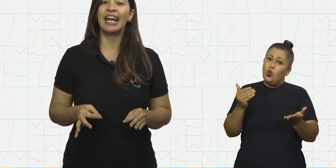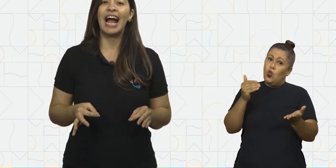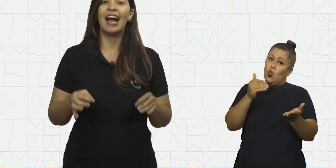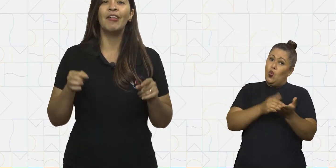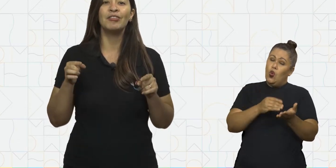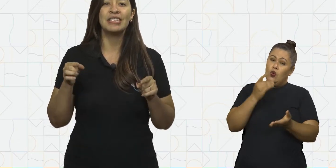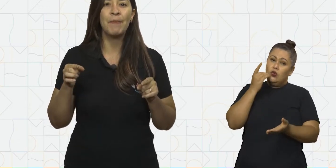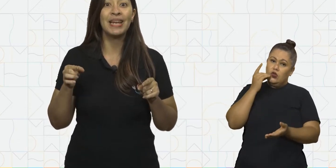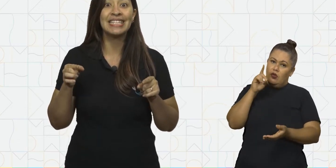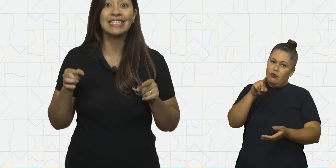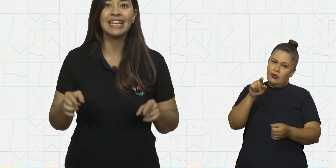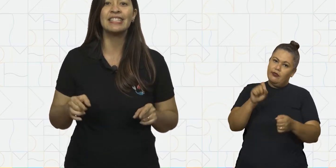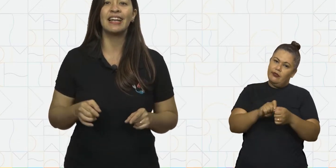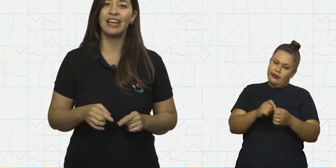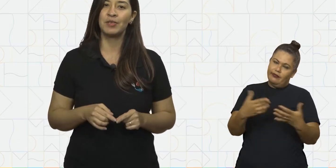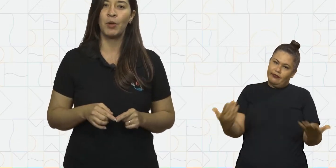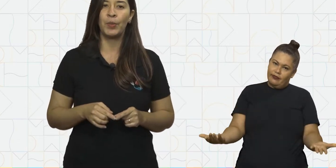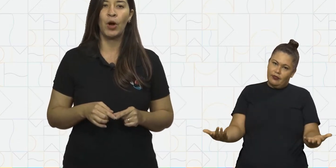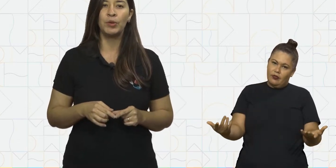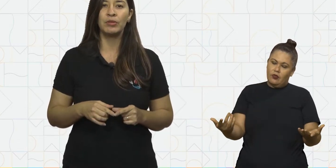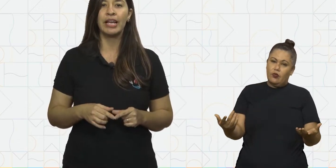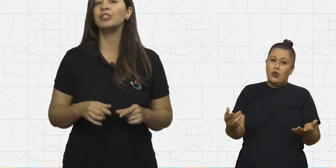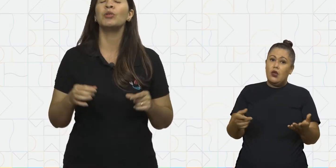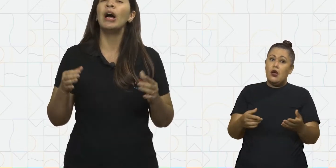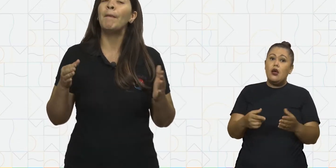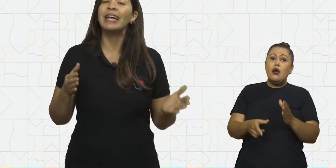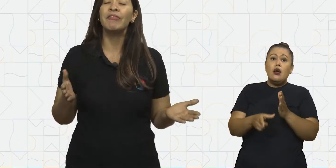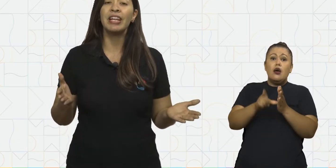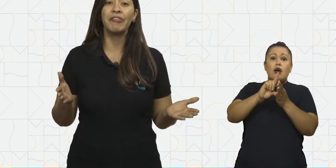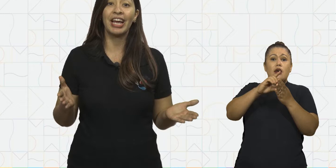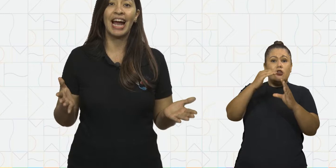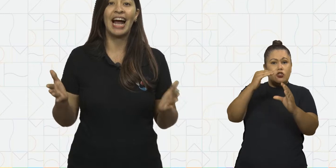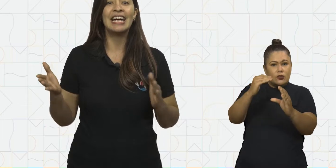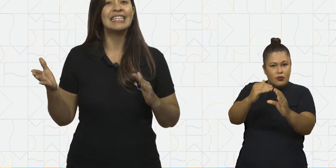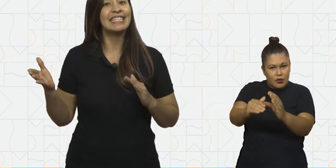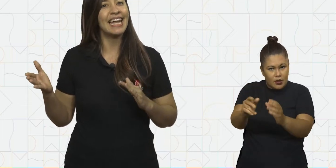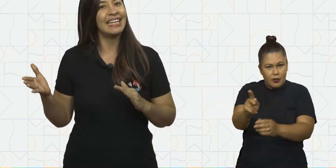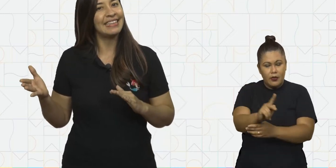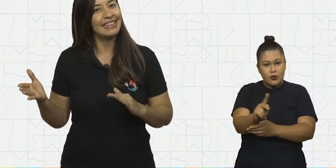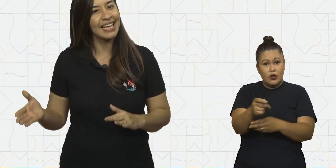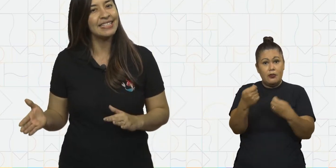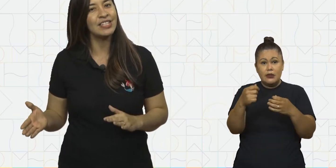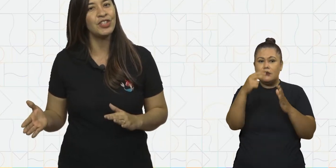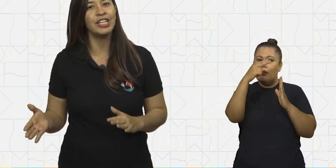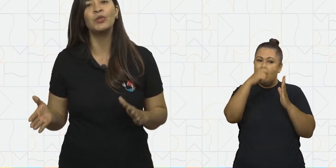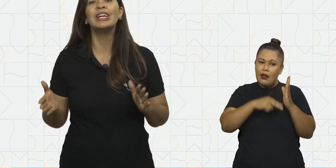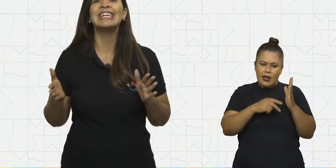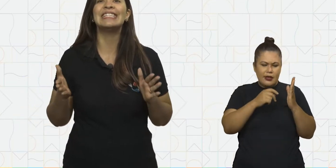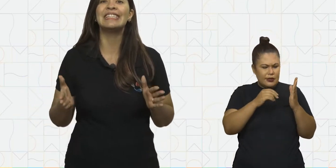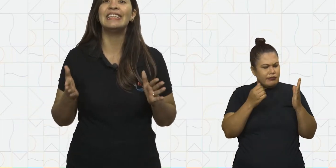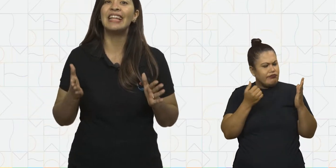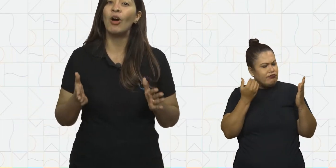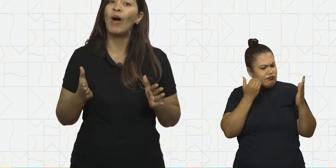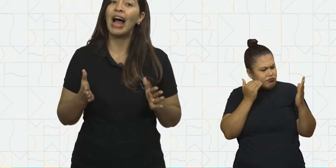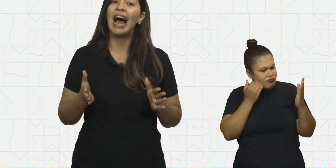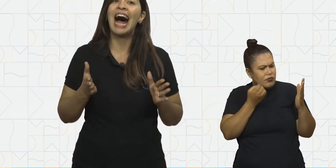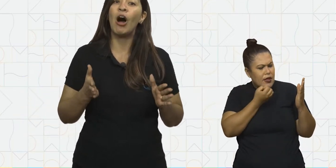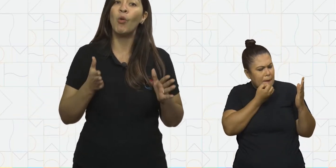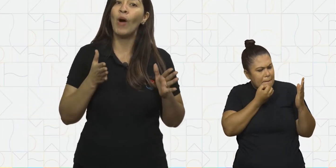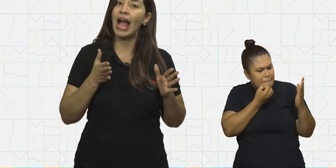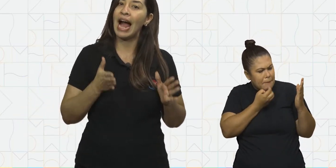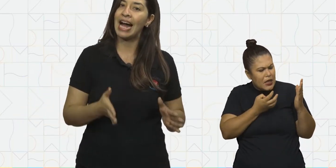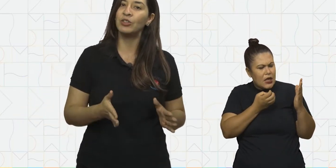você entregar, você precisa ler o seu próprio texto para verificar se ele tem sentido e se não